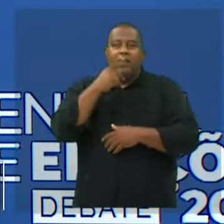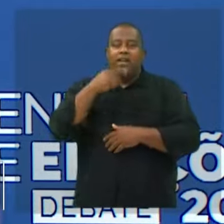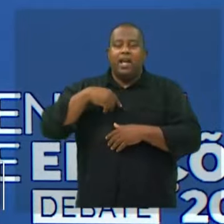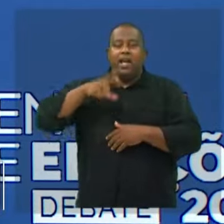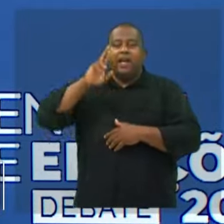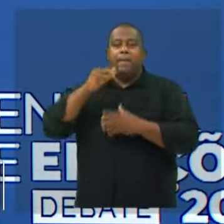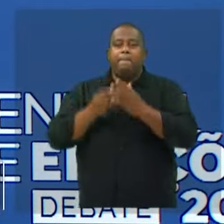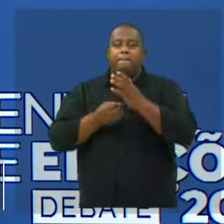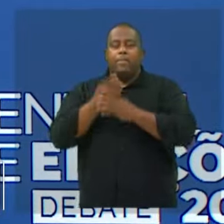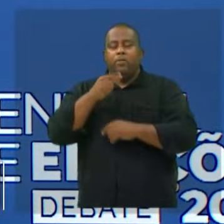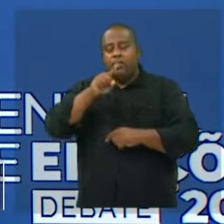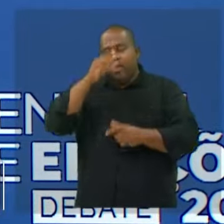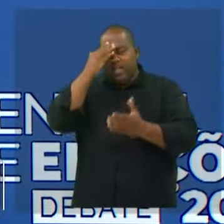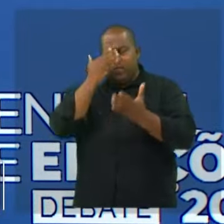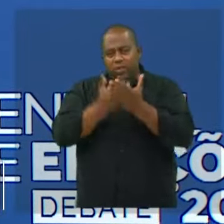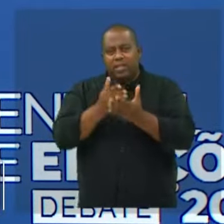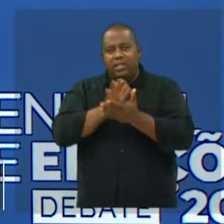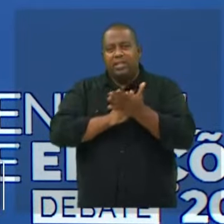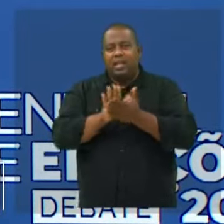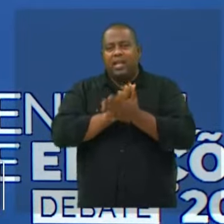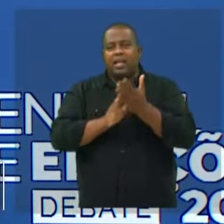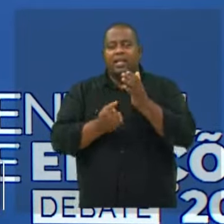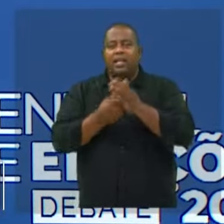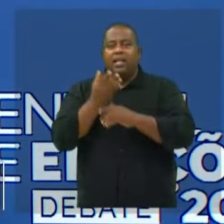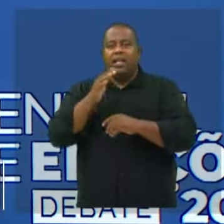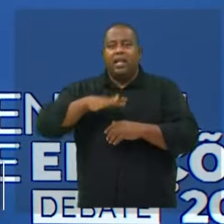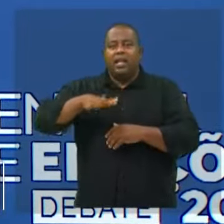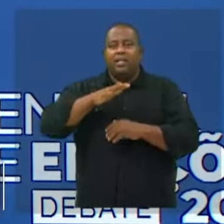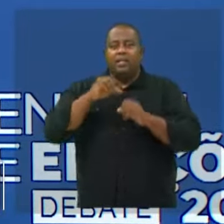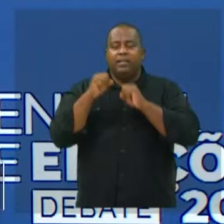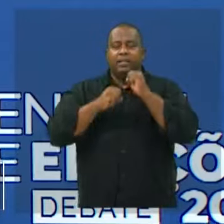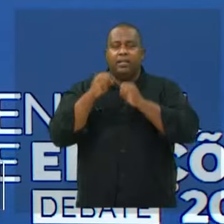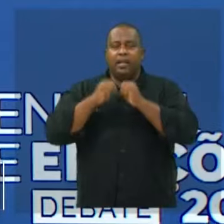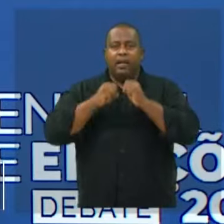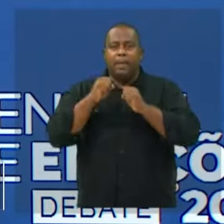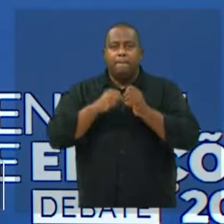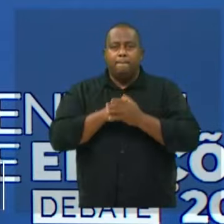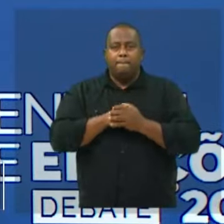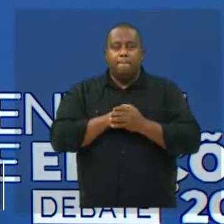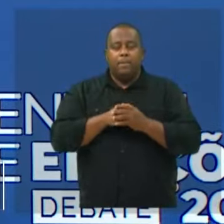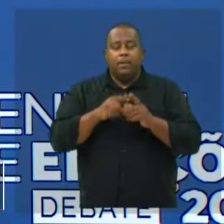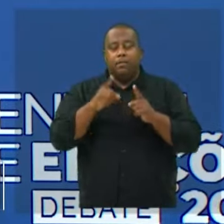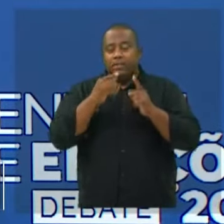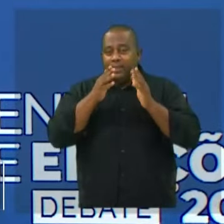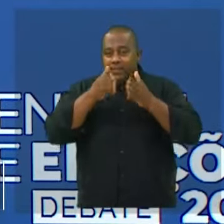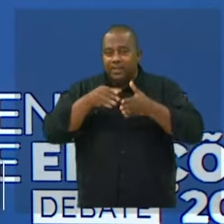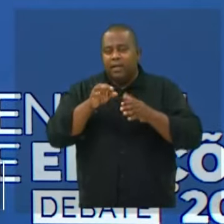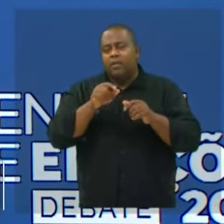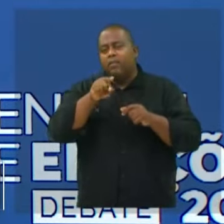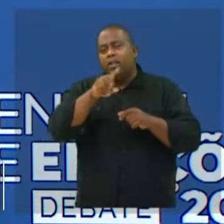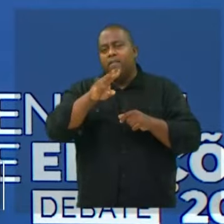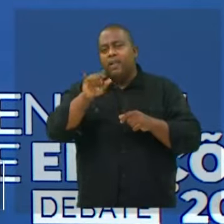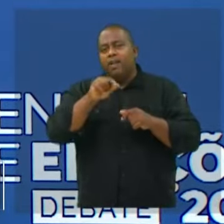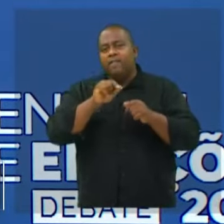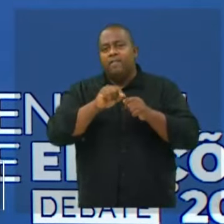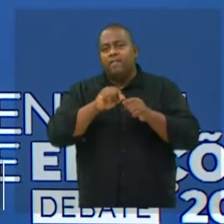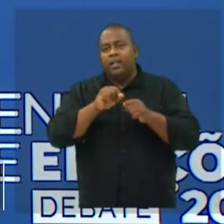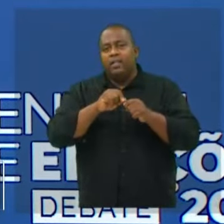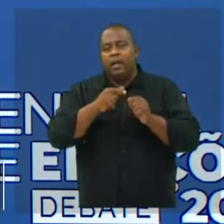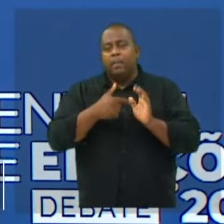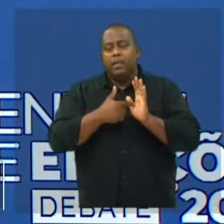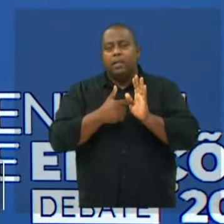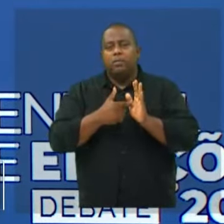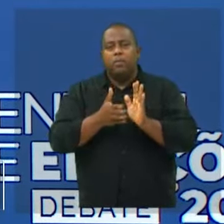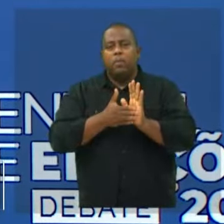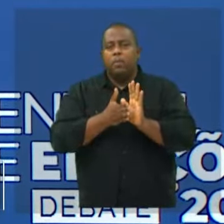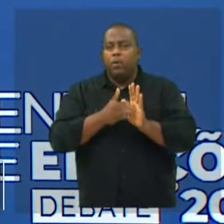senhor não acredita em industrialização e aprena a apenas mente para a população o tempo inteiro o que o senhor vai fazer até porque o Senhor não apresentou nenhuma